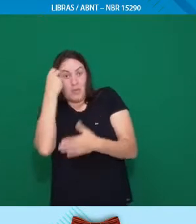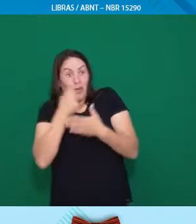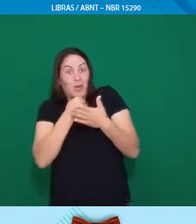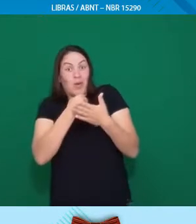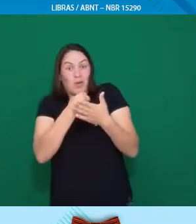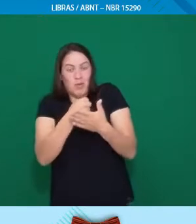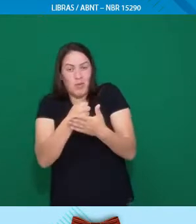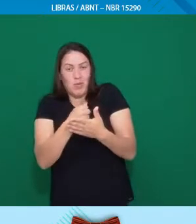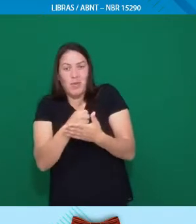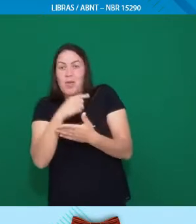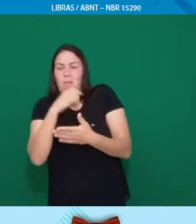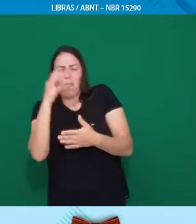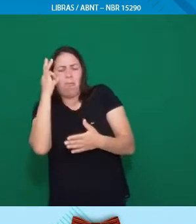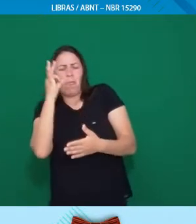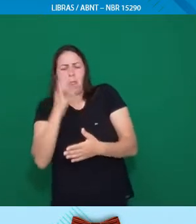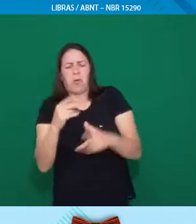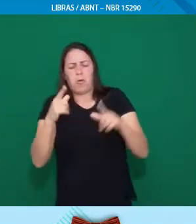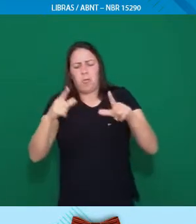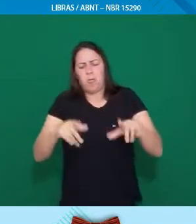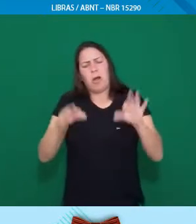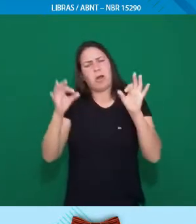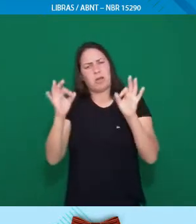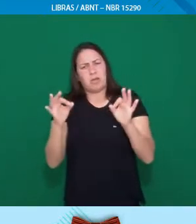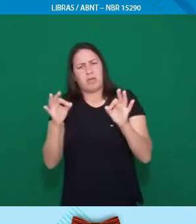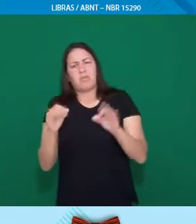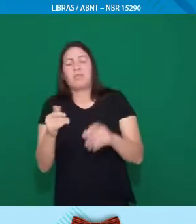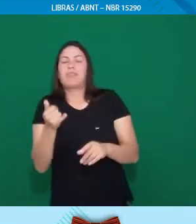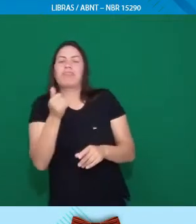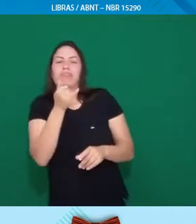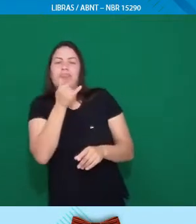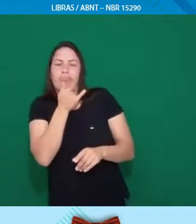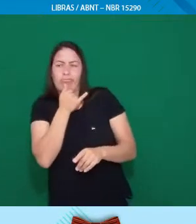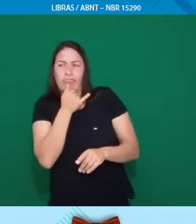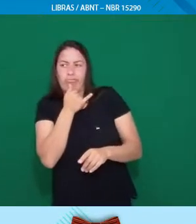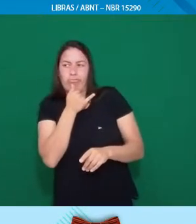né Mas e você foi uma que deu certo no lugar certo infelizmente